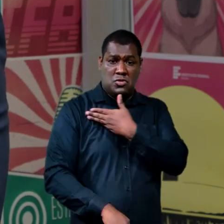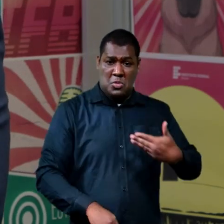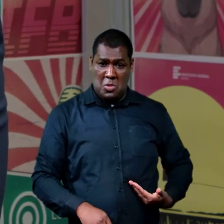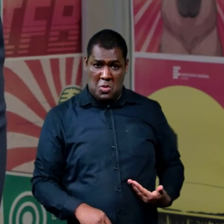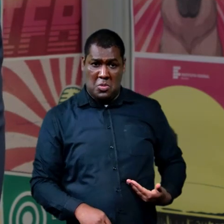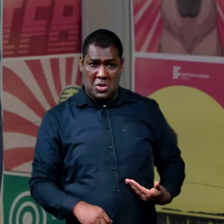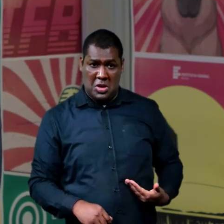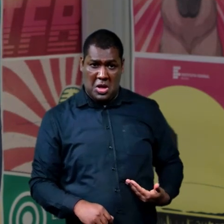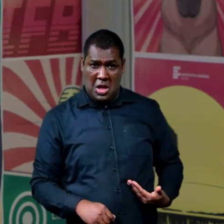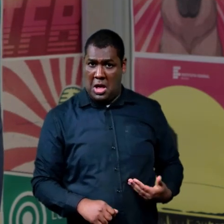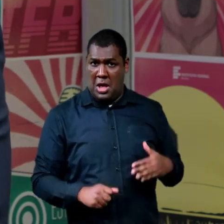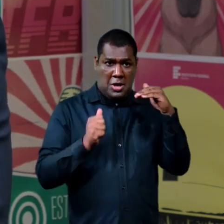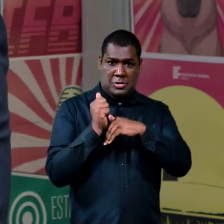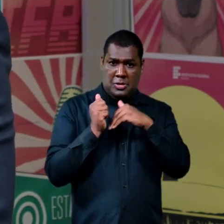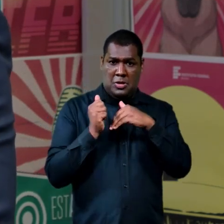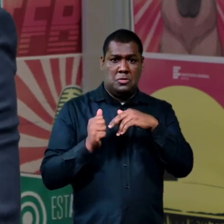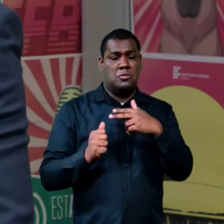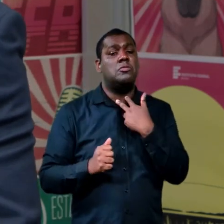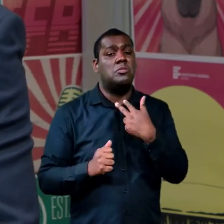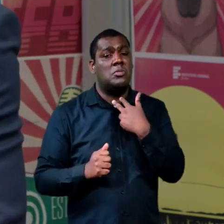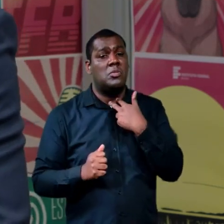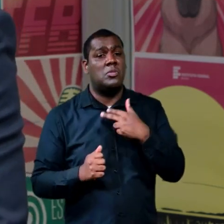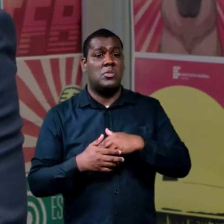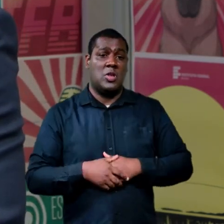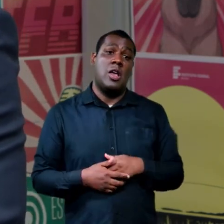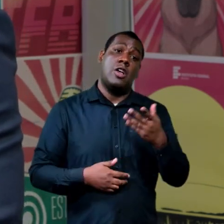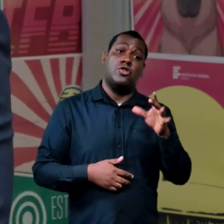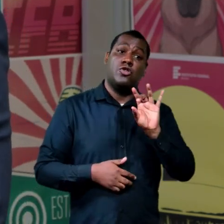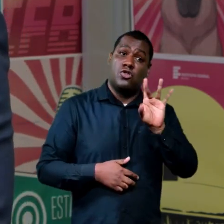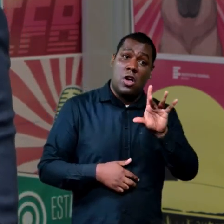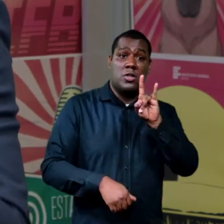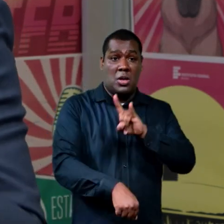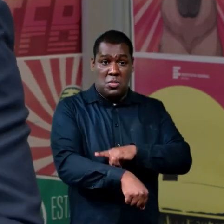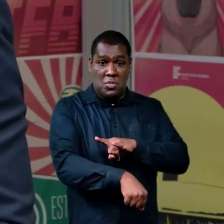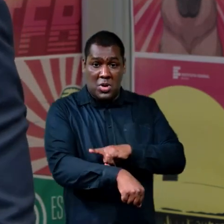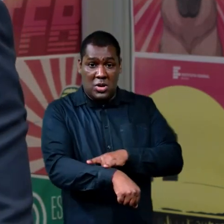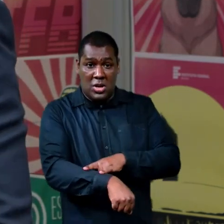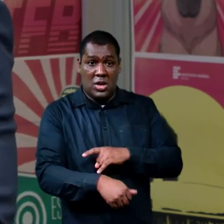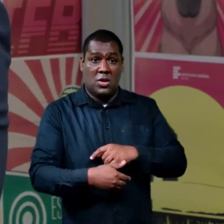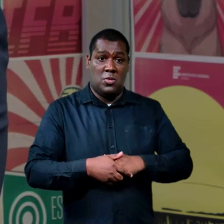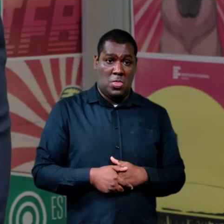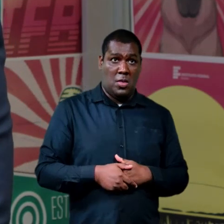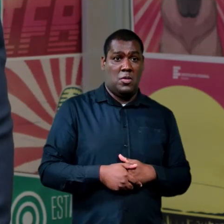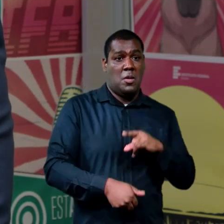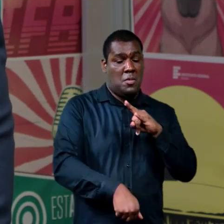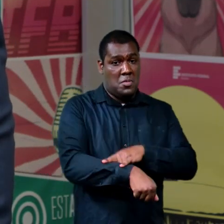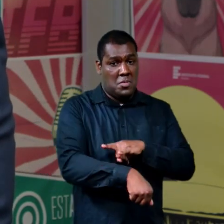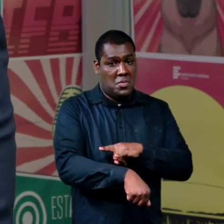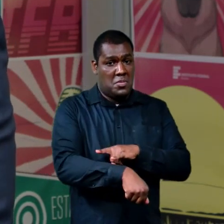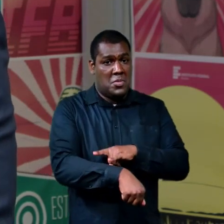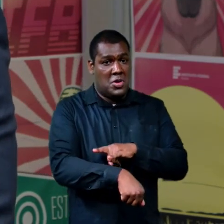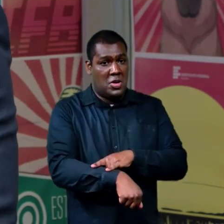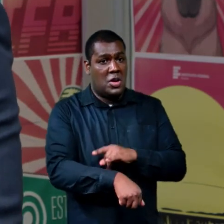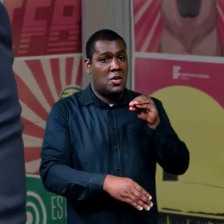salvo situações muito específicas, por exemplo, dentro do banheiro, situações como essa, o box do banheiro, uma situação específica como